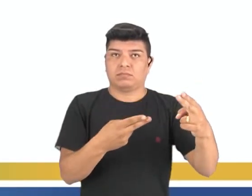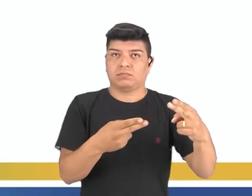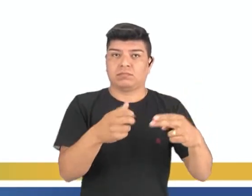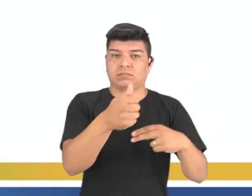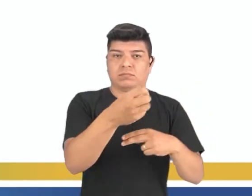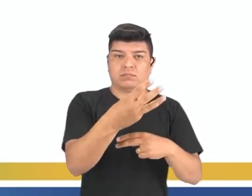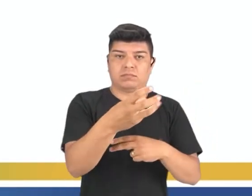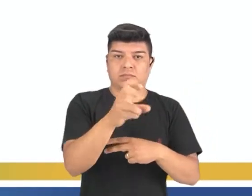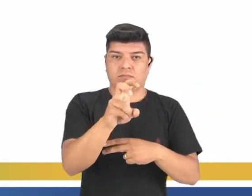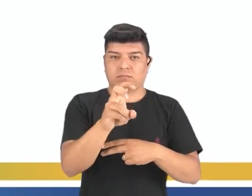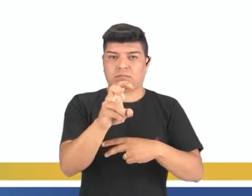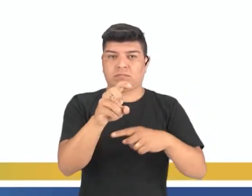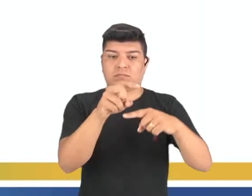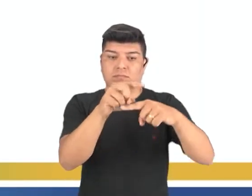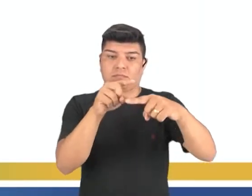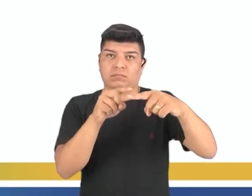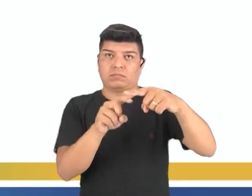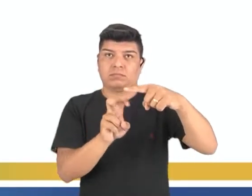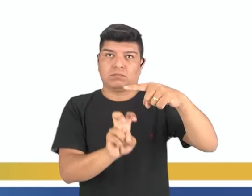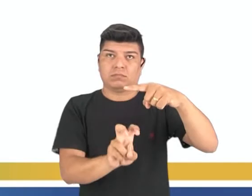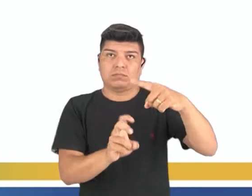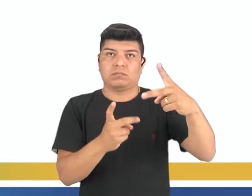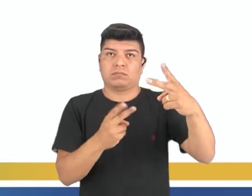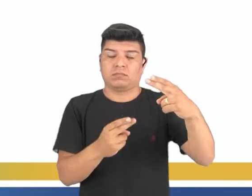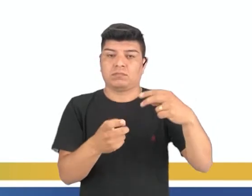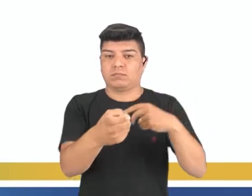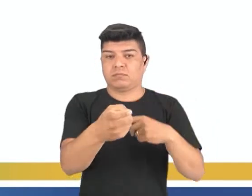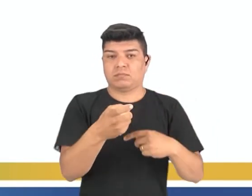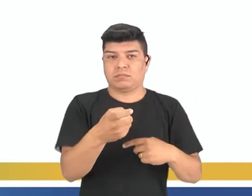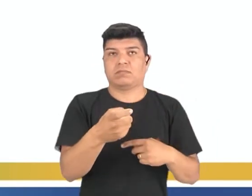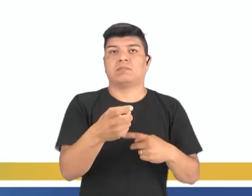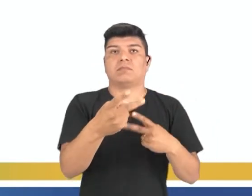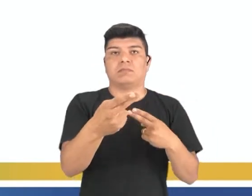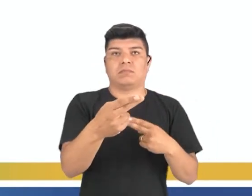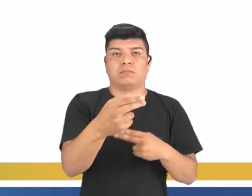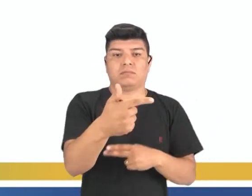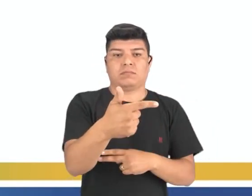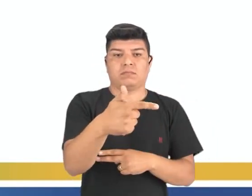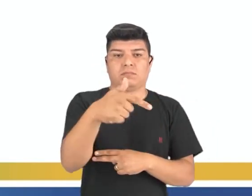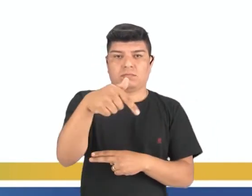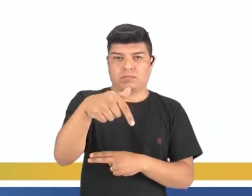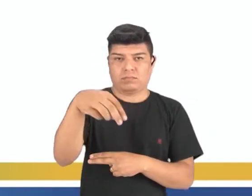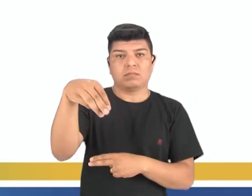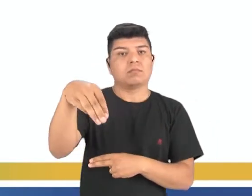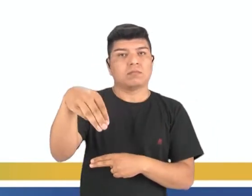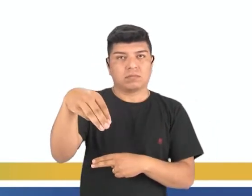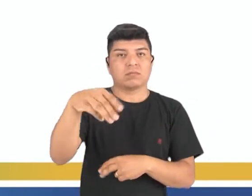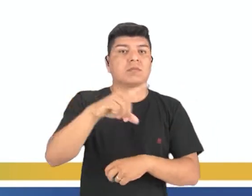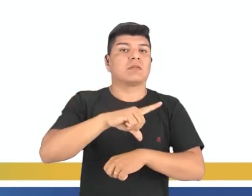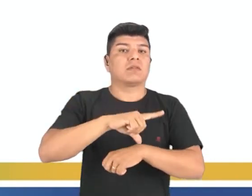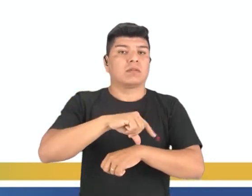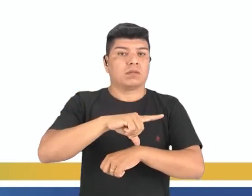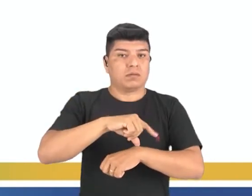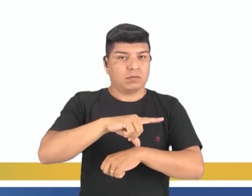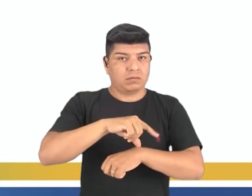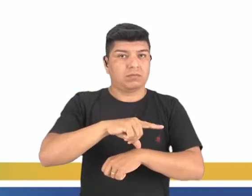135 dividido para x é igual a 27 minutos. Então, observe aí que realmente o nosso tempo,